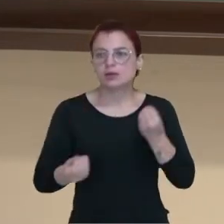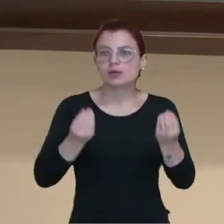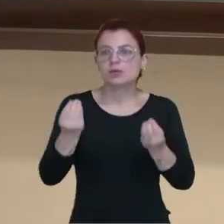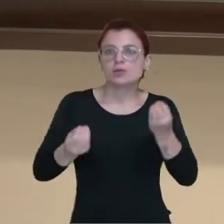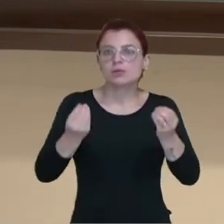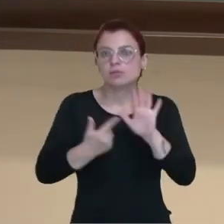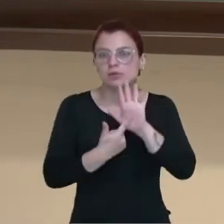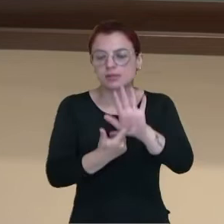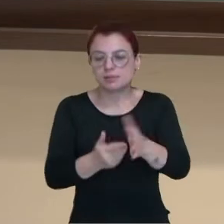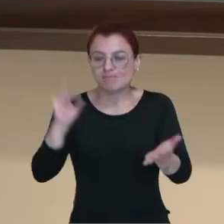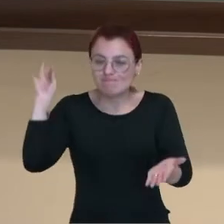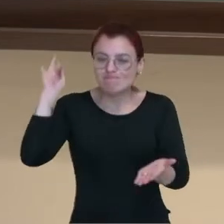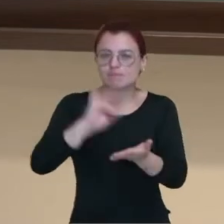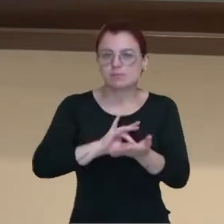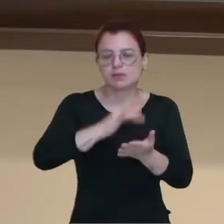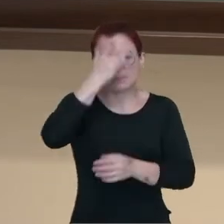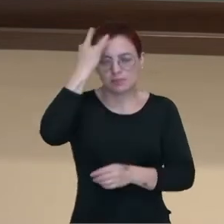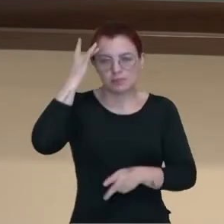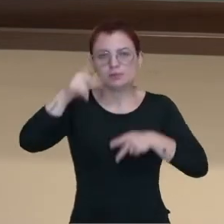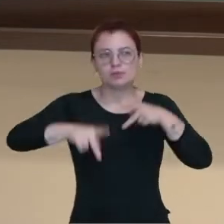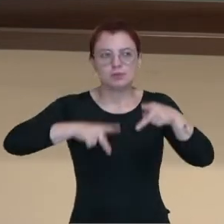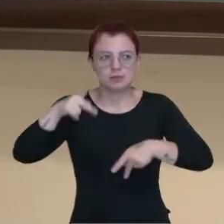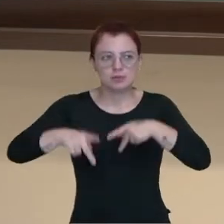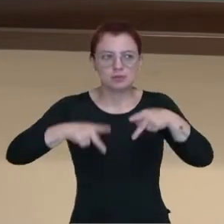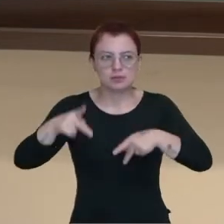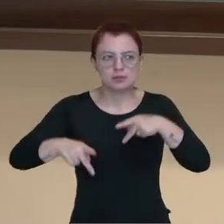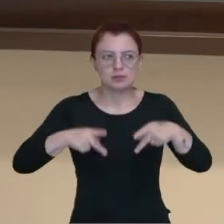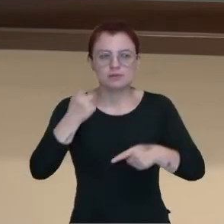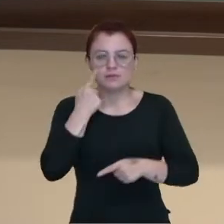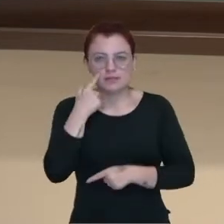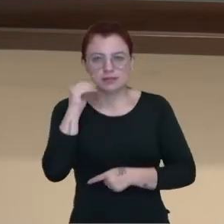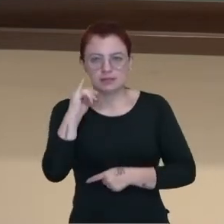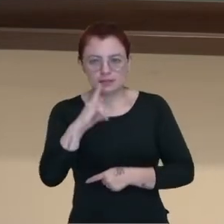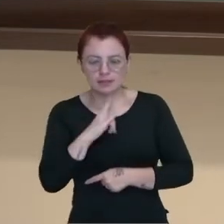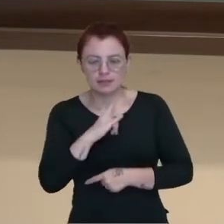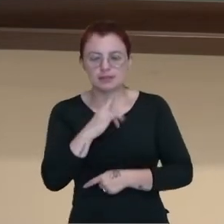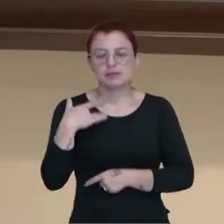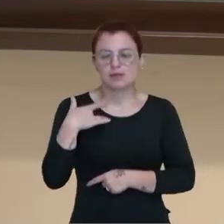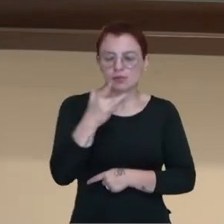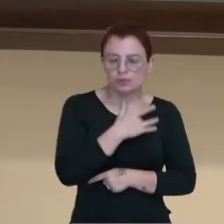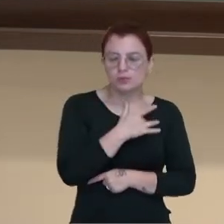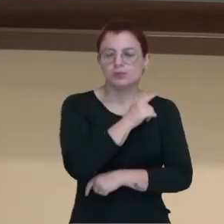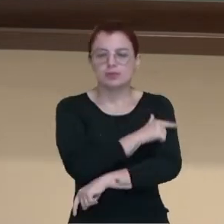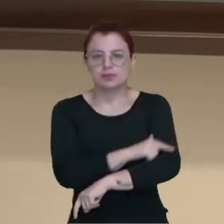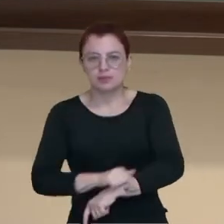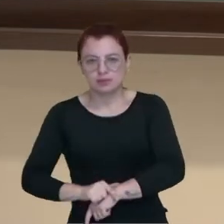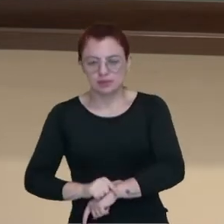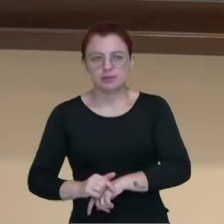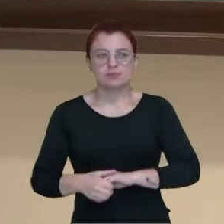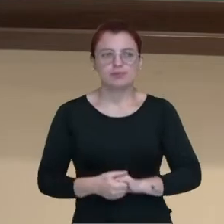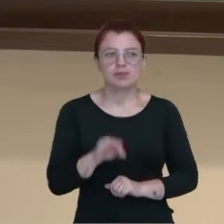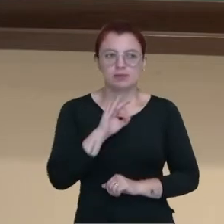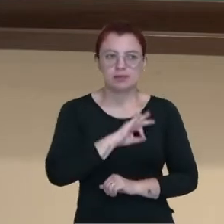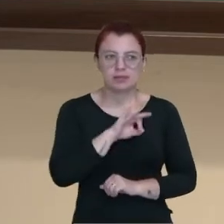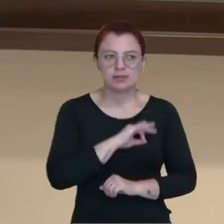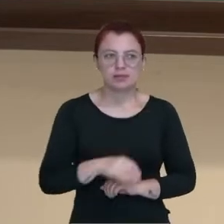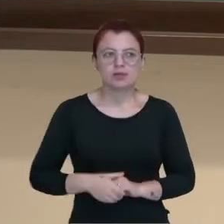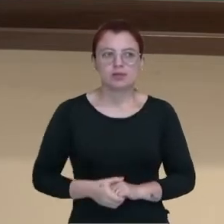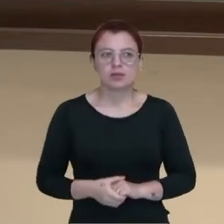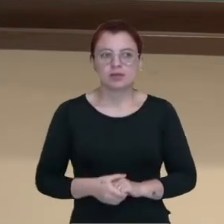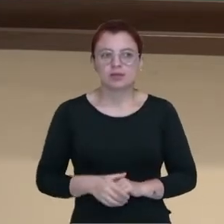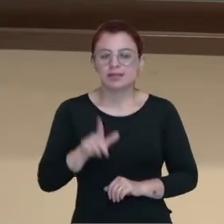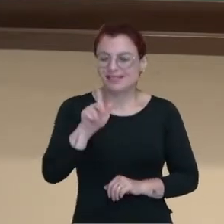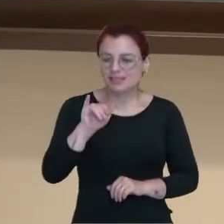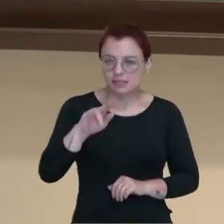vive realmente uma população, levando em consideração saúde, educação e renda. E o coeficiente de